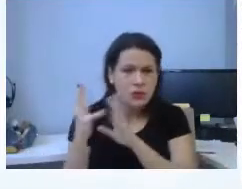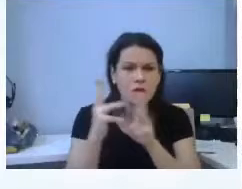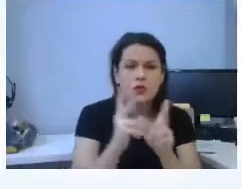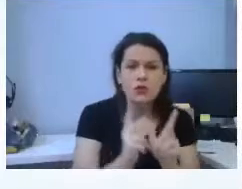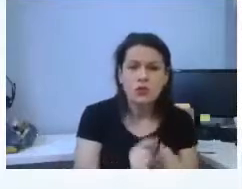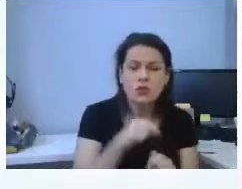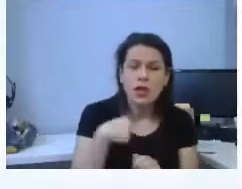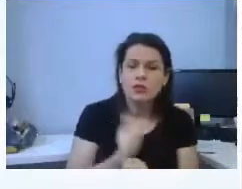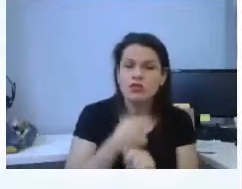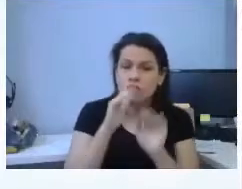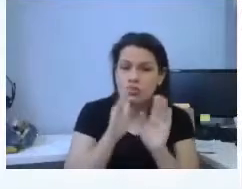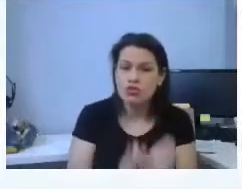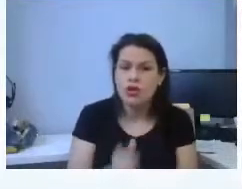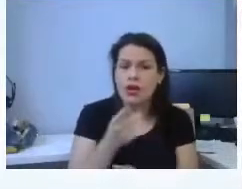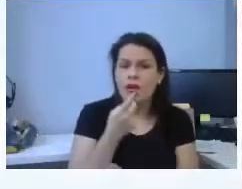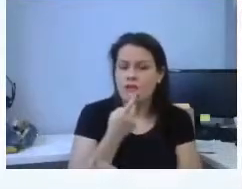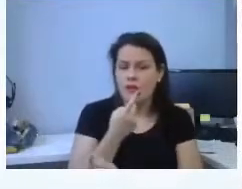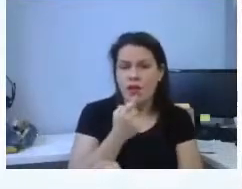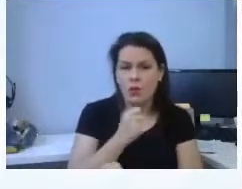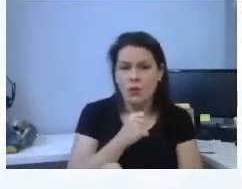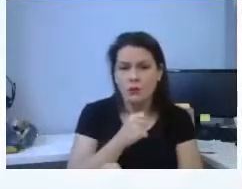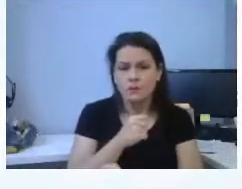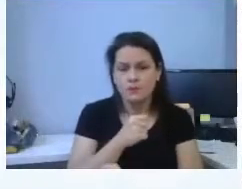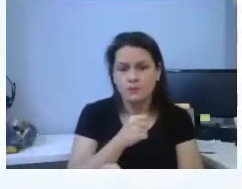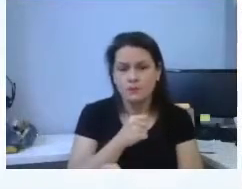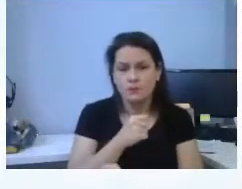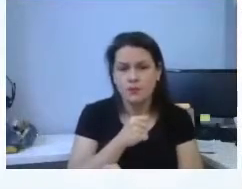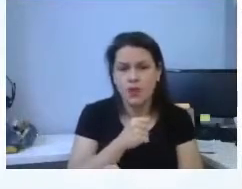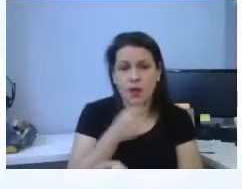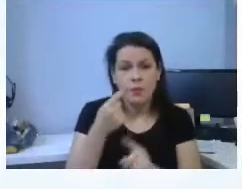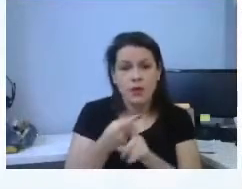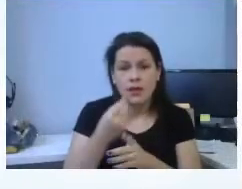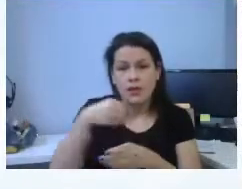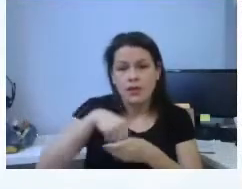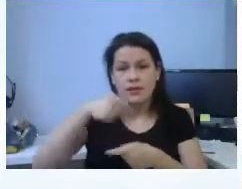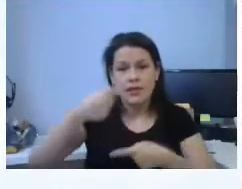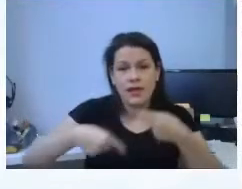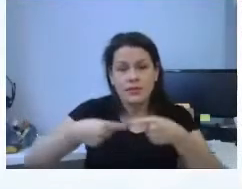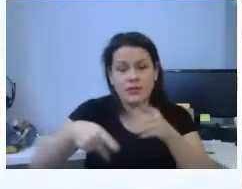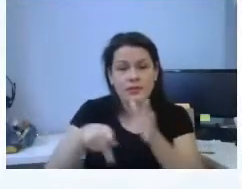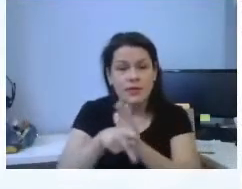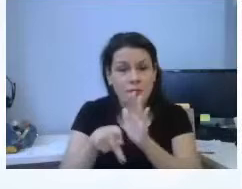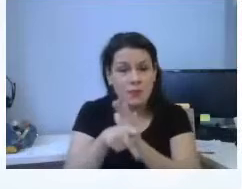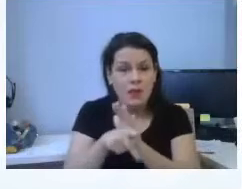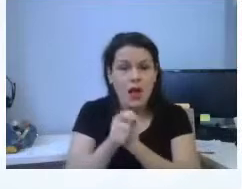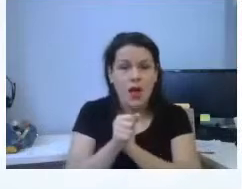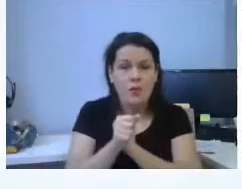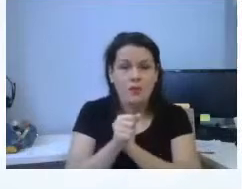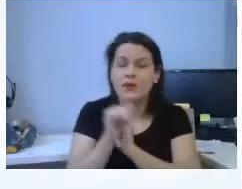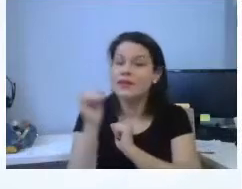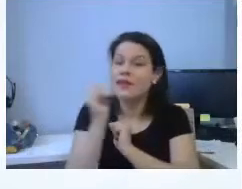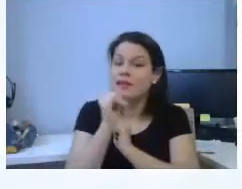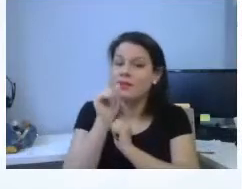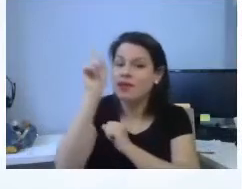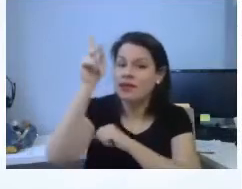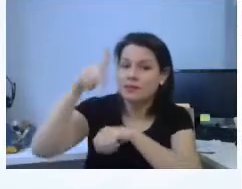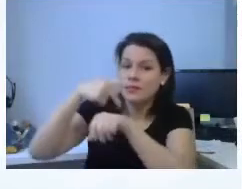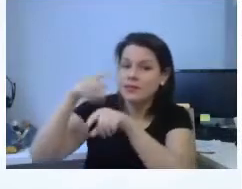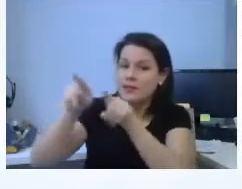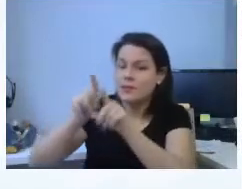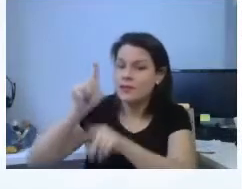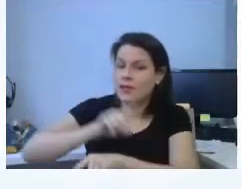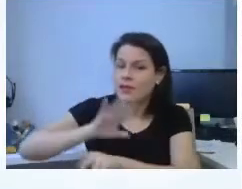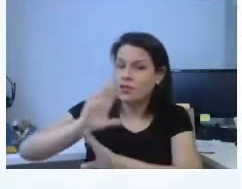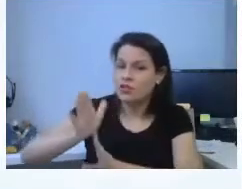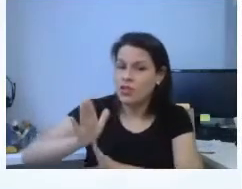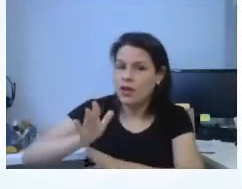pode... Porque também diz, na própria discussão italiana, inclusive, que eu estive vendo, é que